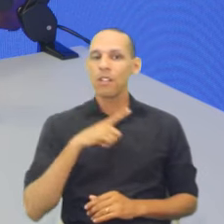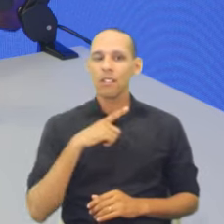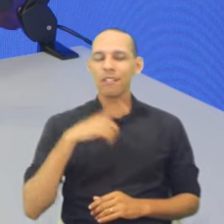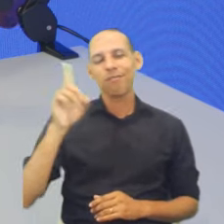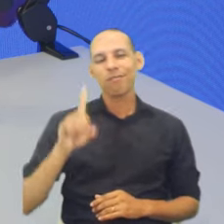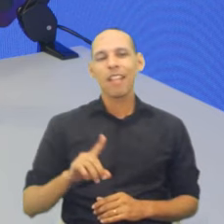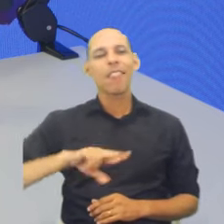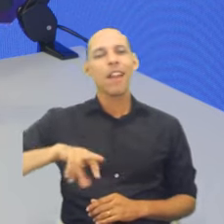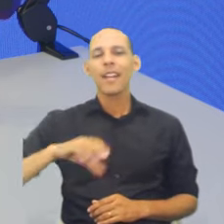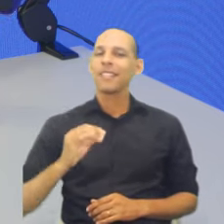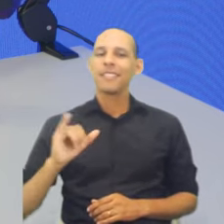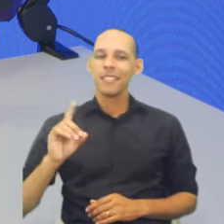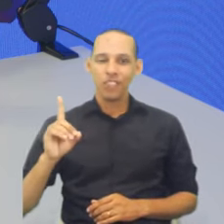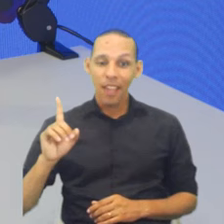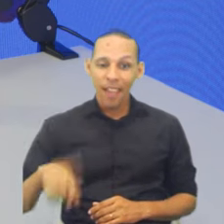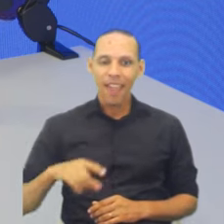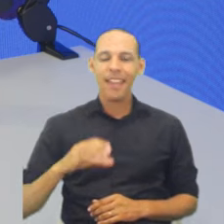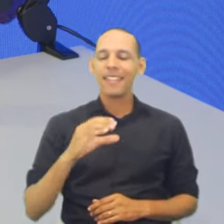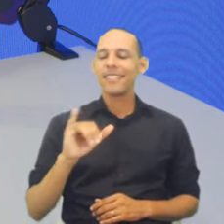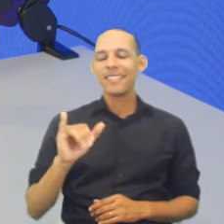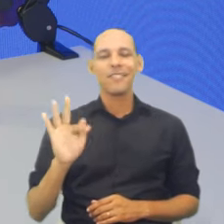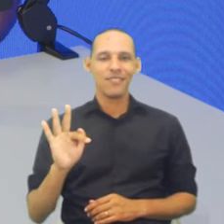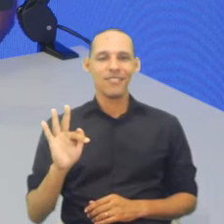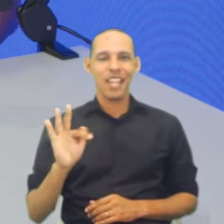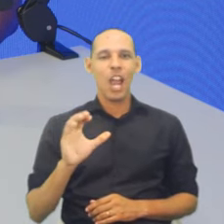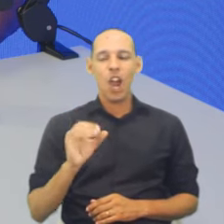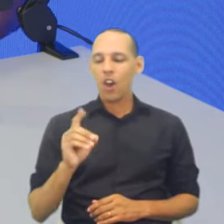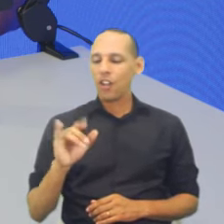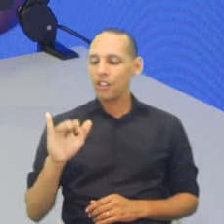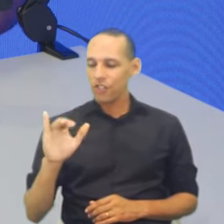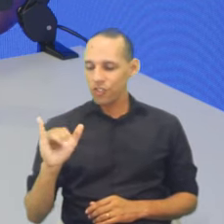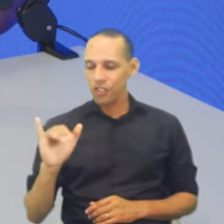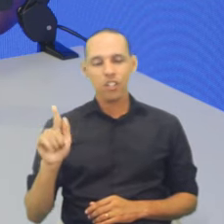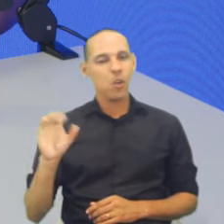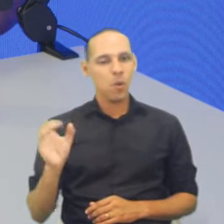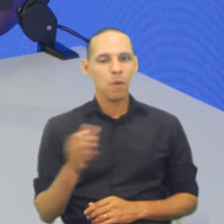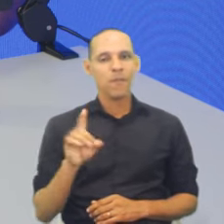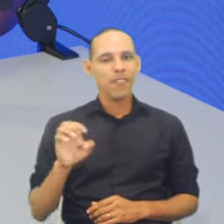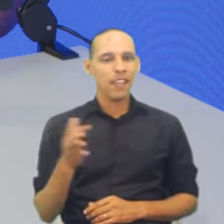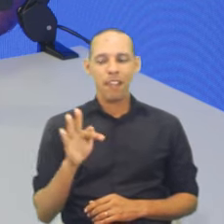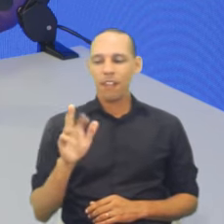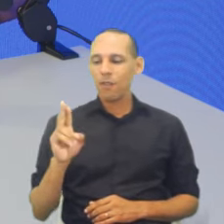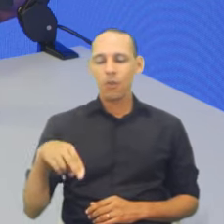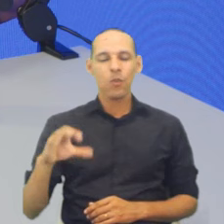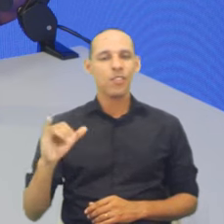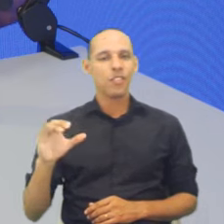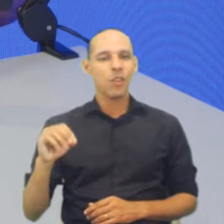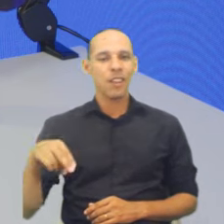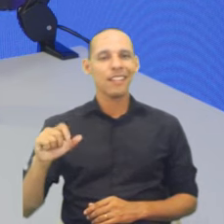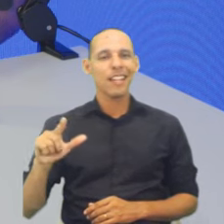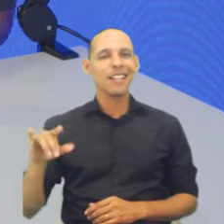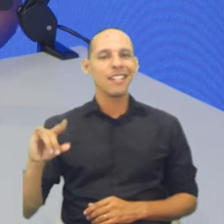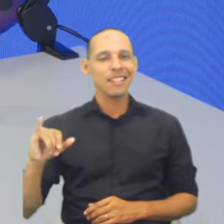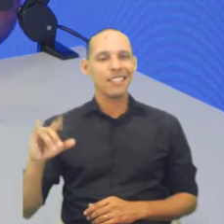o sid que é o código de doença é a cif que é código de funcionalidade pra gente começar a a medir as pessoas com deficiência no seu contexto e